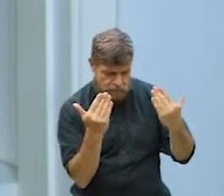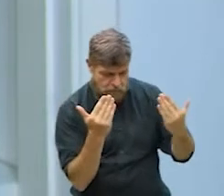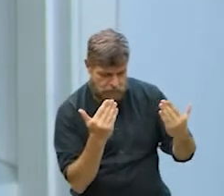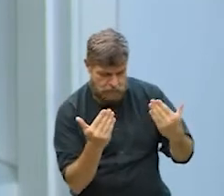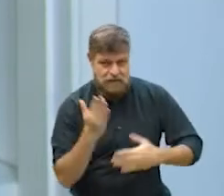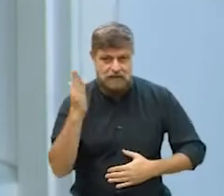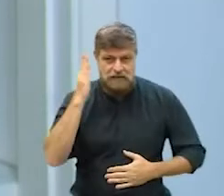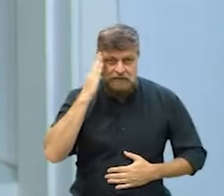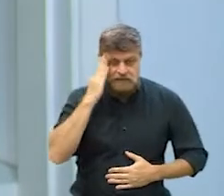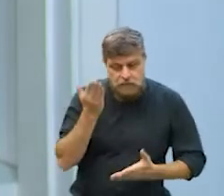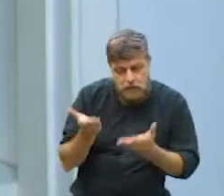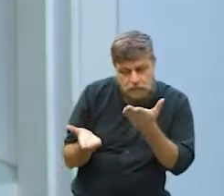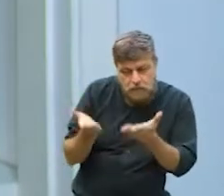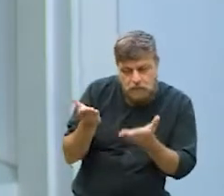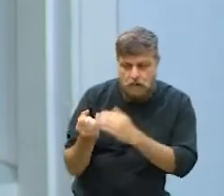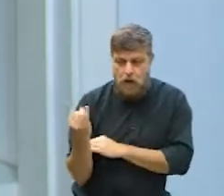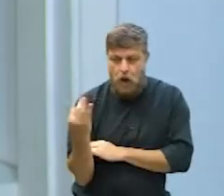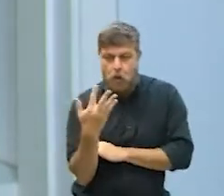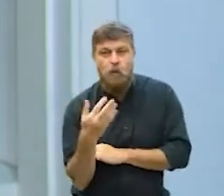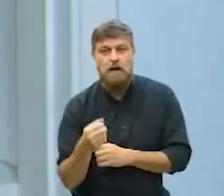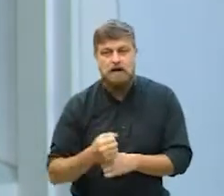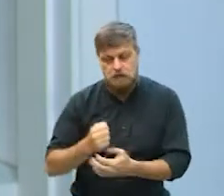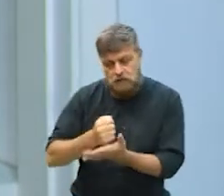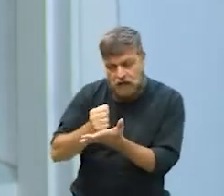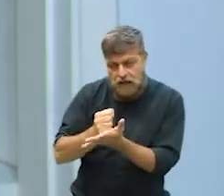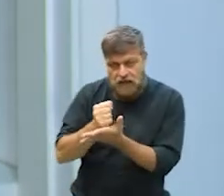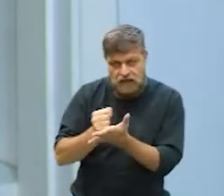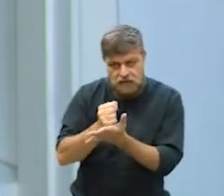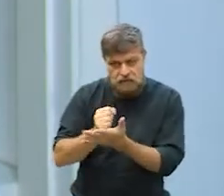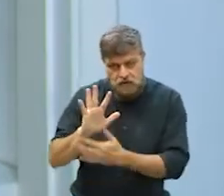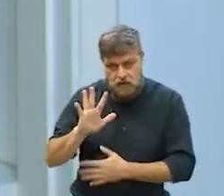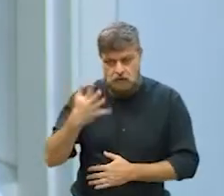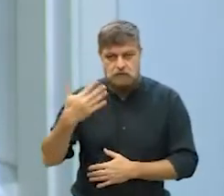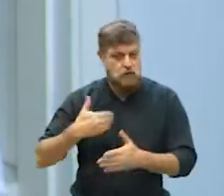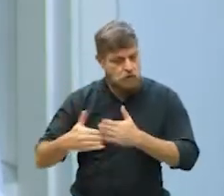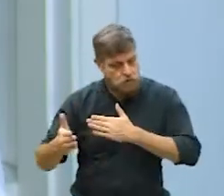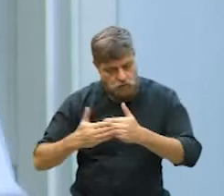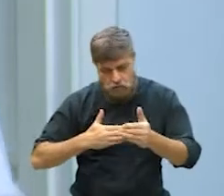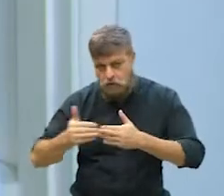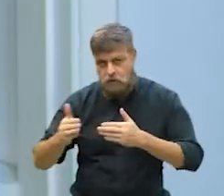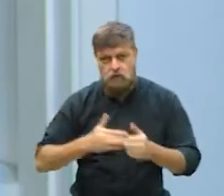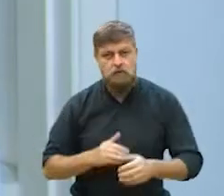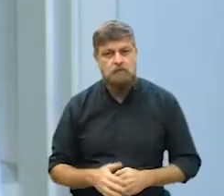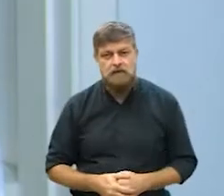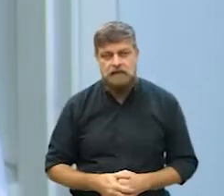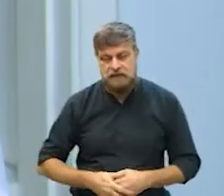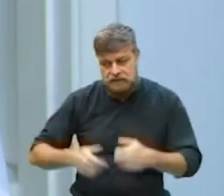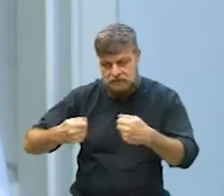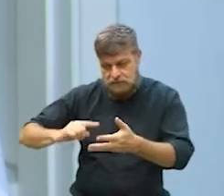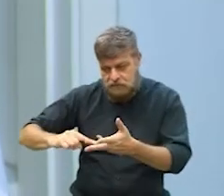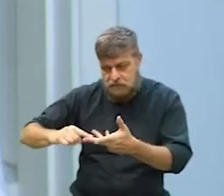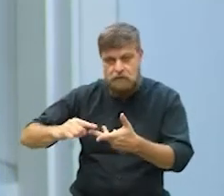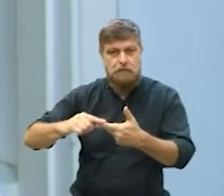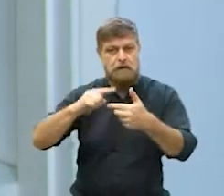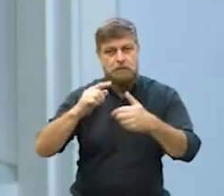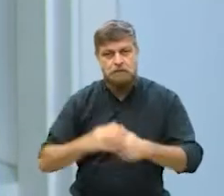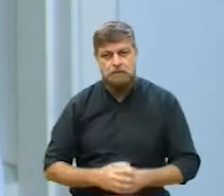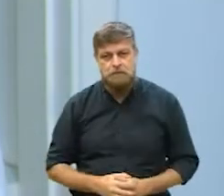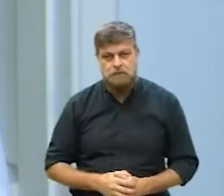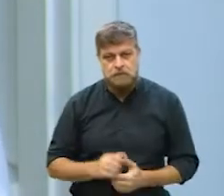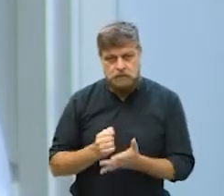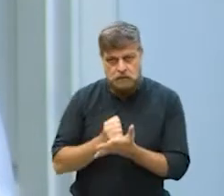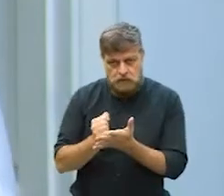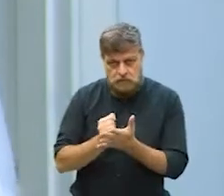veterinário para conferir a dosagem, a indicação, a forma de administração. Isso acontece independente de qualquer necessidade